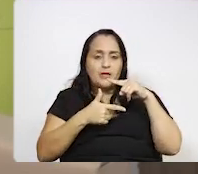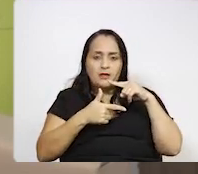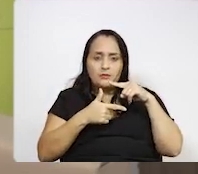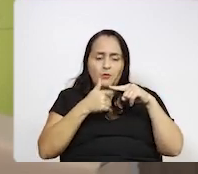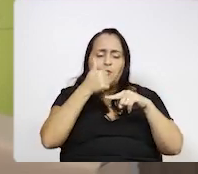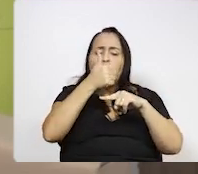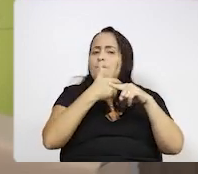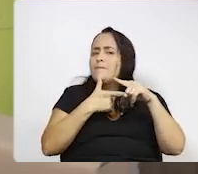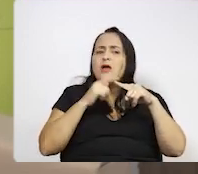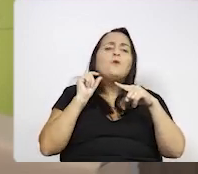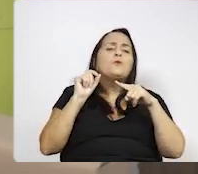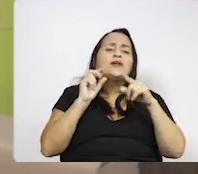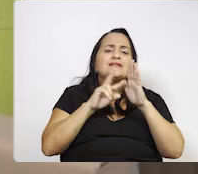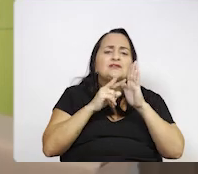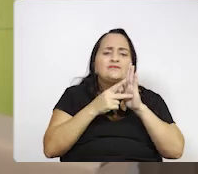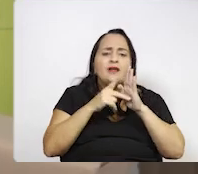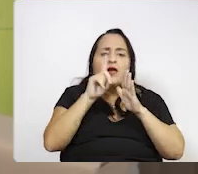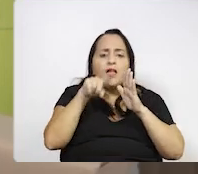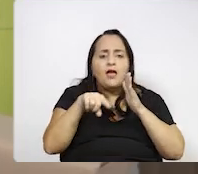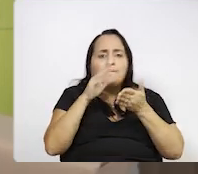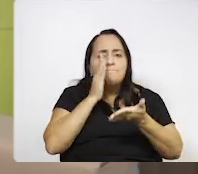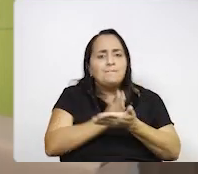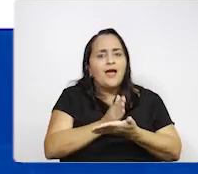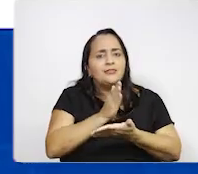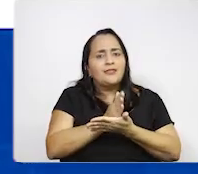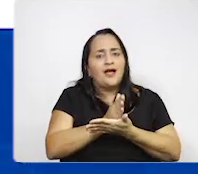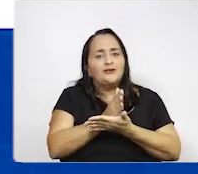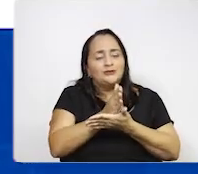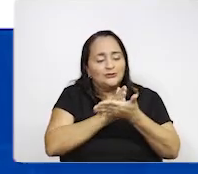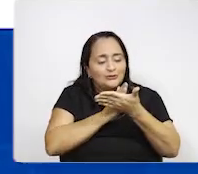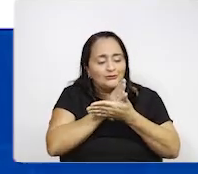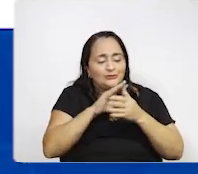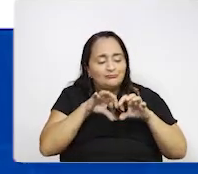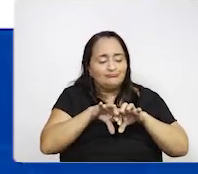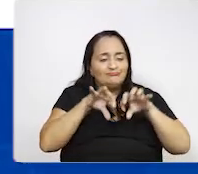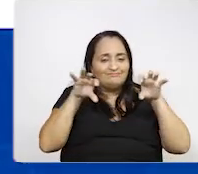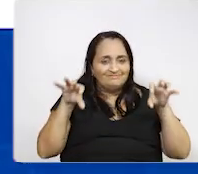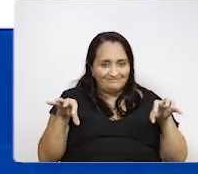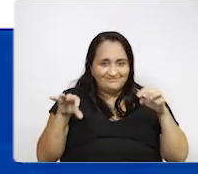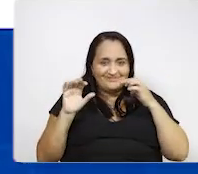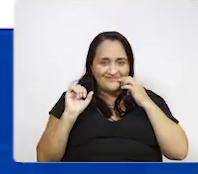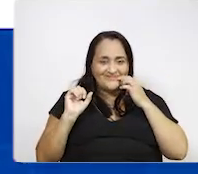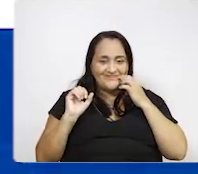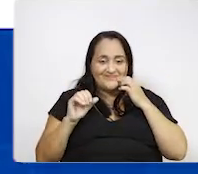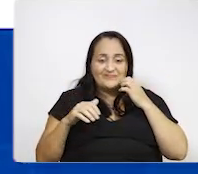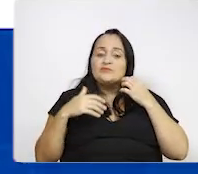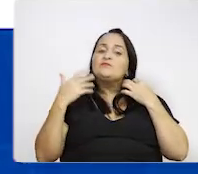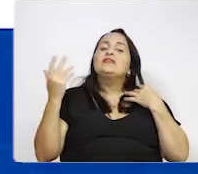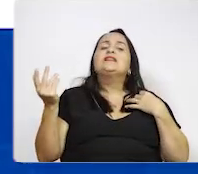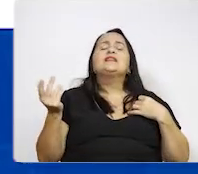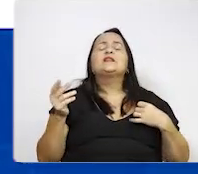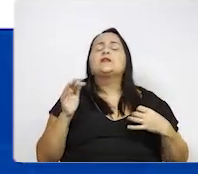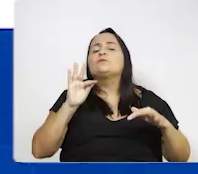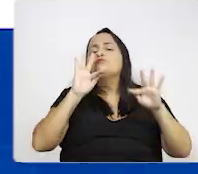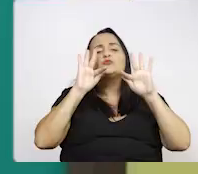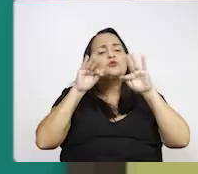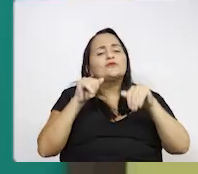dizer metade. Então, no final, qual valor o cliente vai